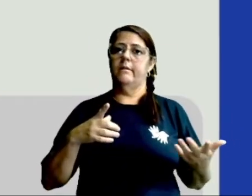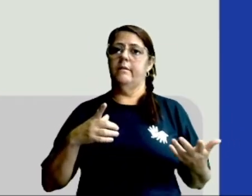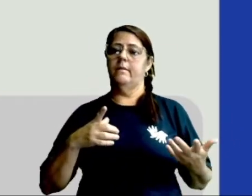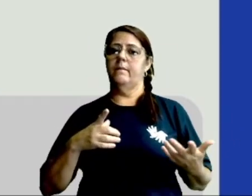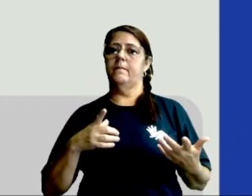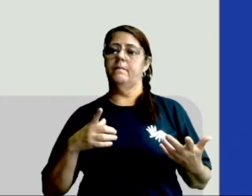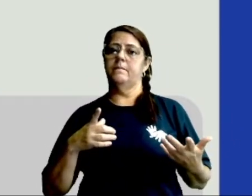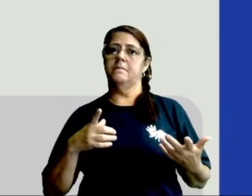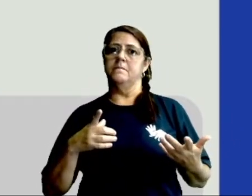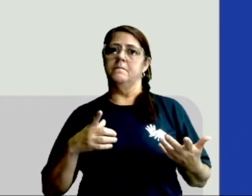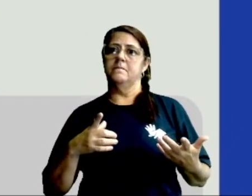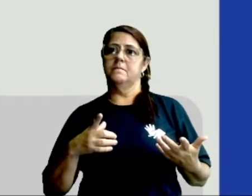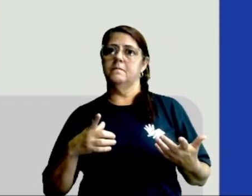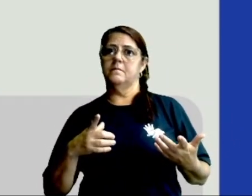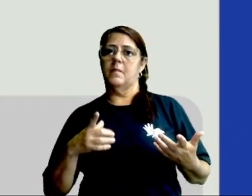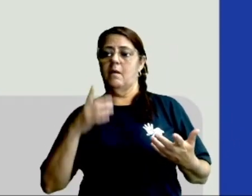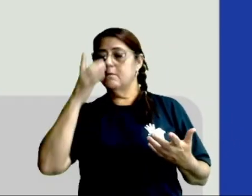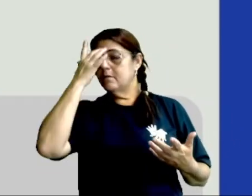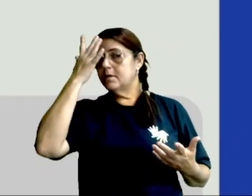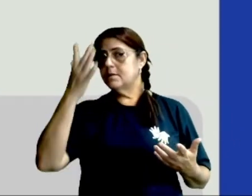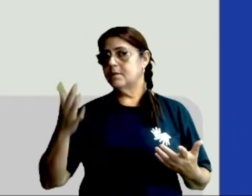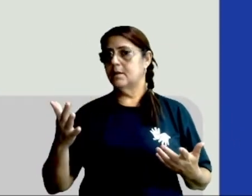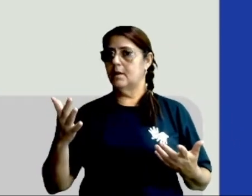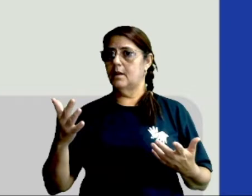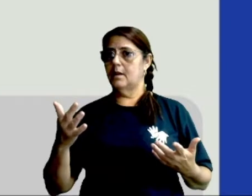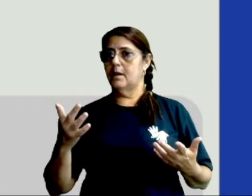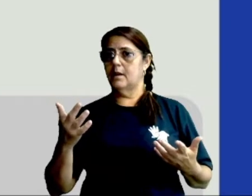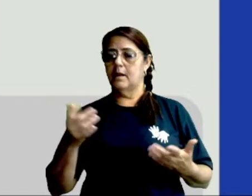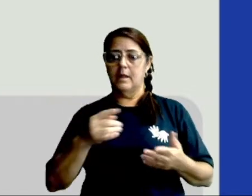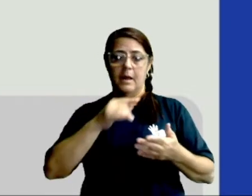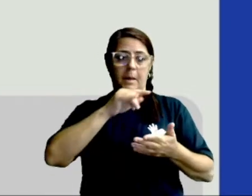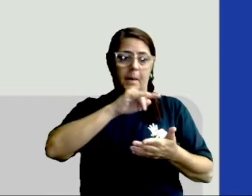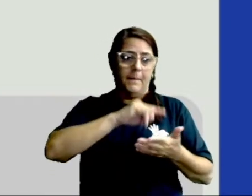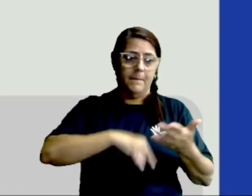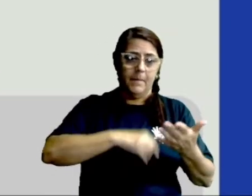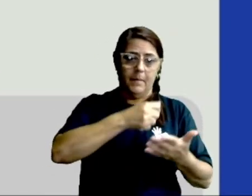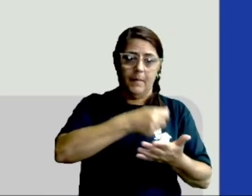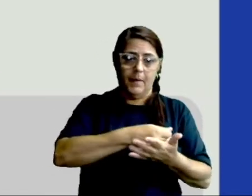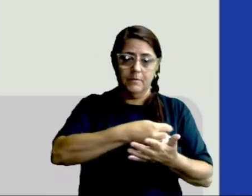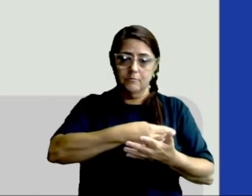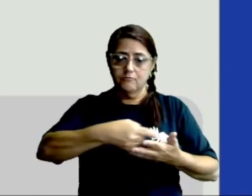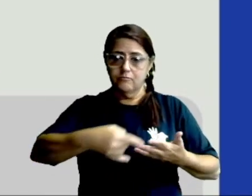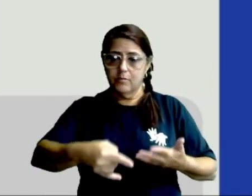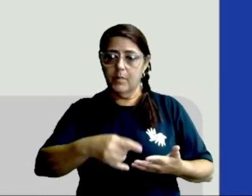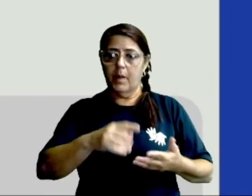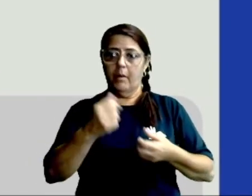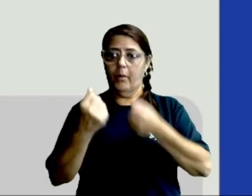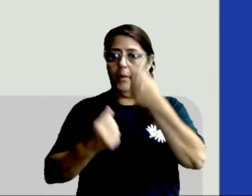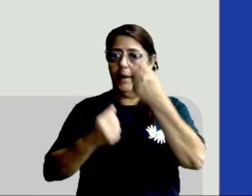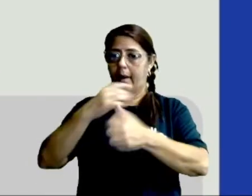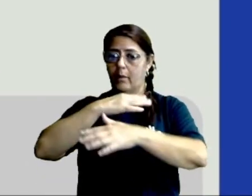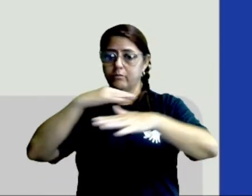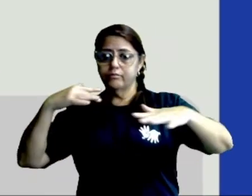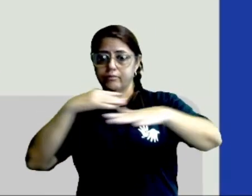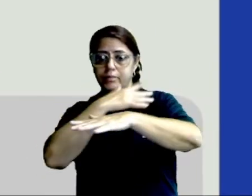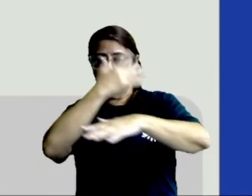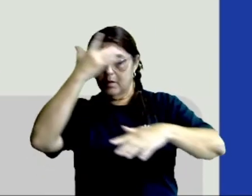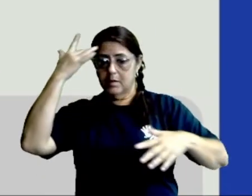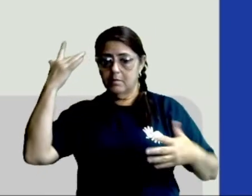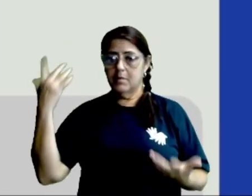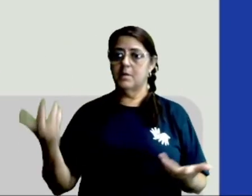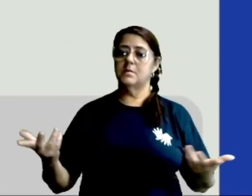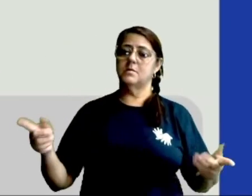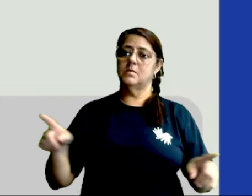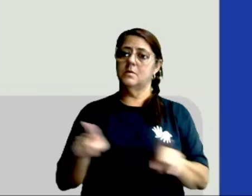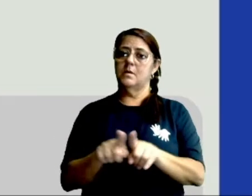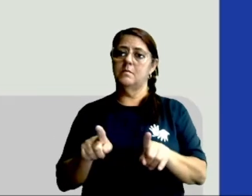você facilita, né, com o passaporte europeu o trânsito, né, de pessoas, de profissionais,